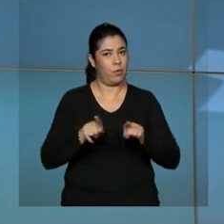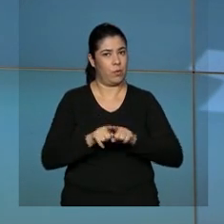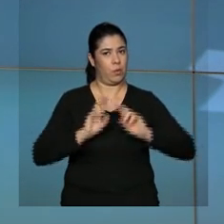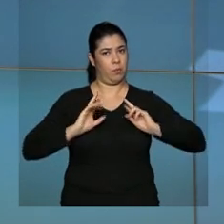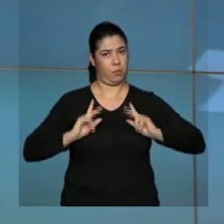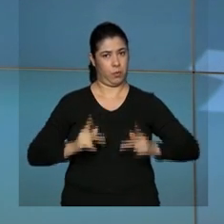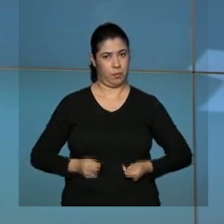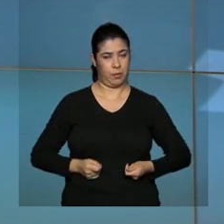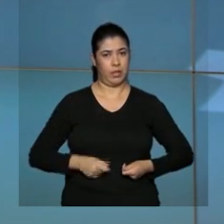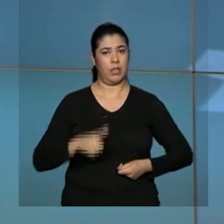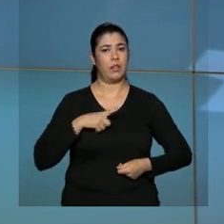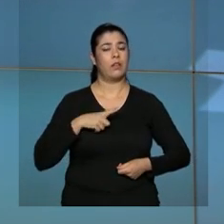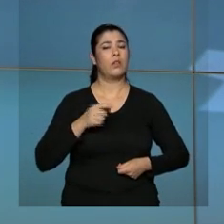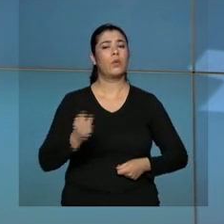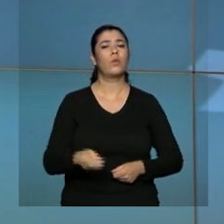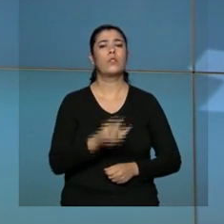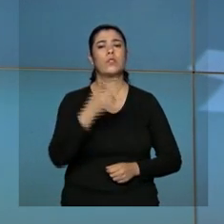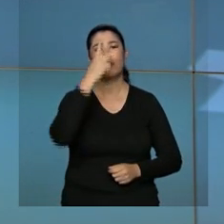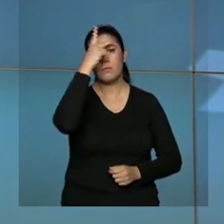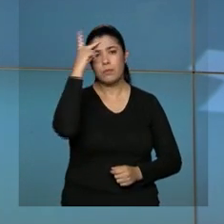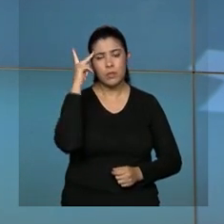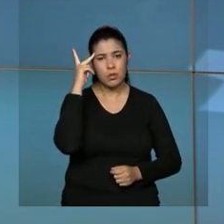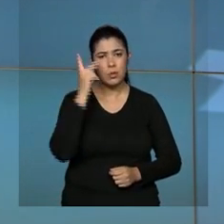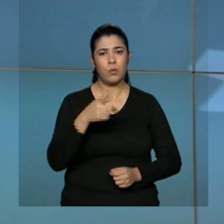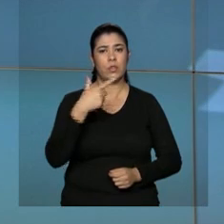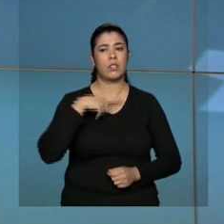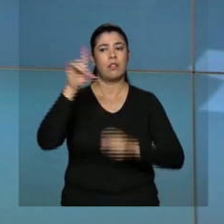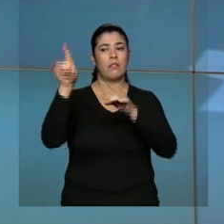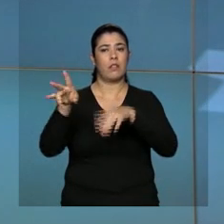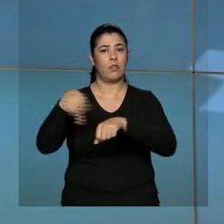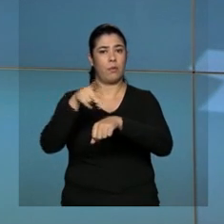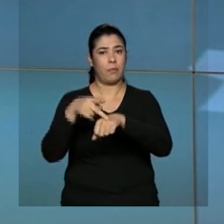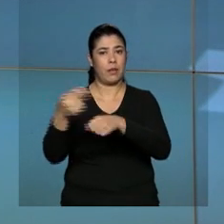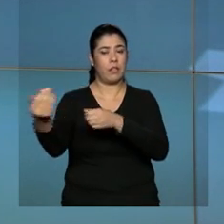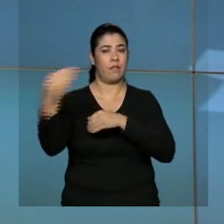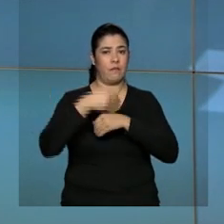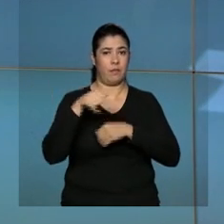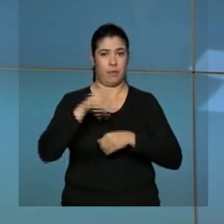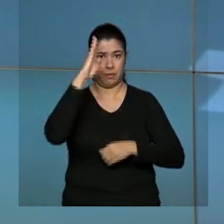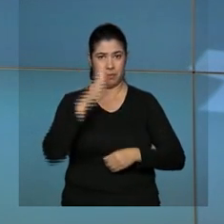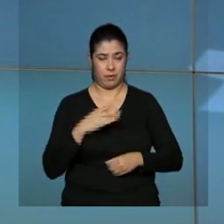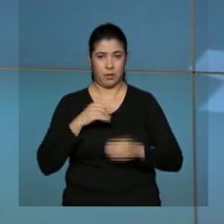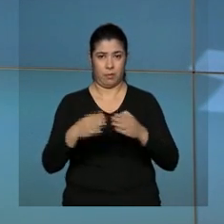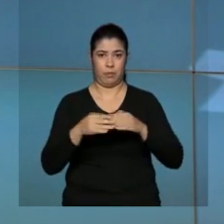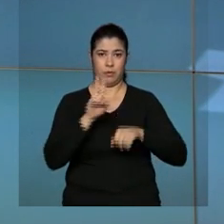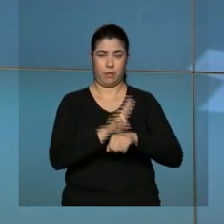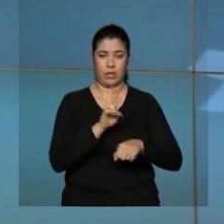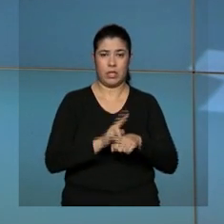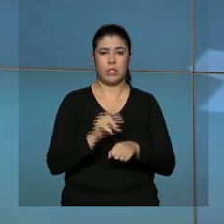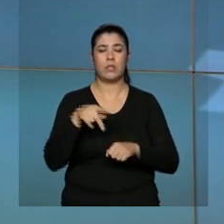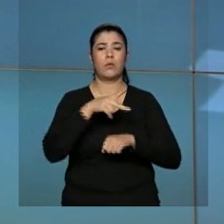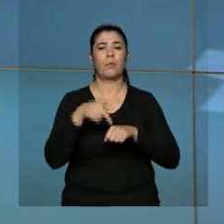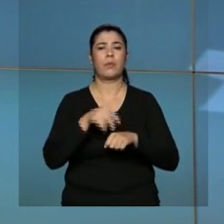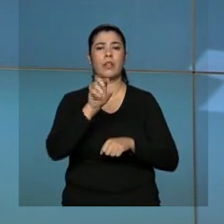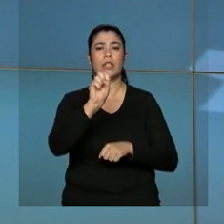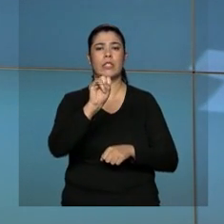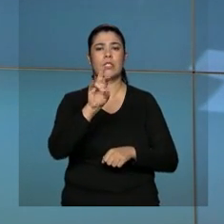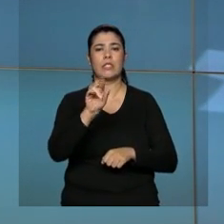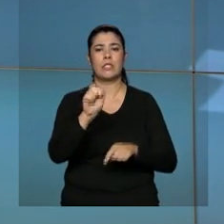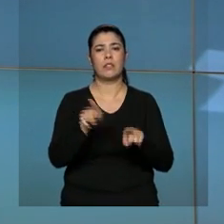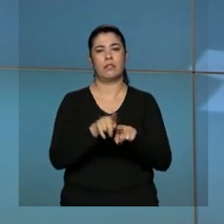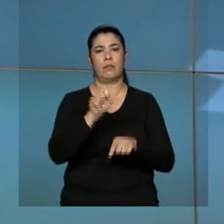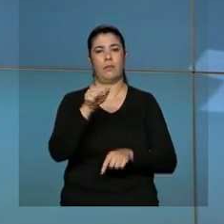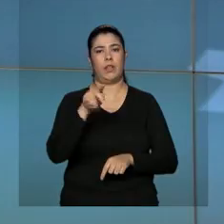menos que o número de refugiados por aqui bateu recorde no ano passado. A maioria, sírios e angolanos. Veja na reportagem